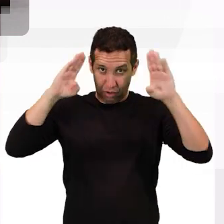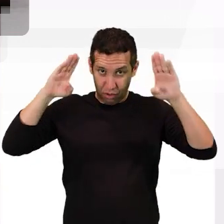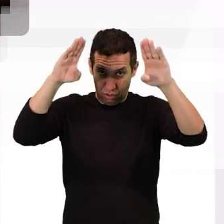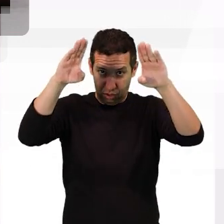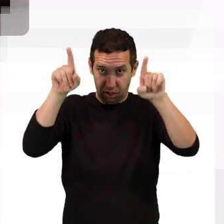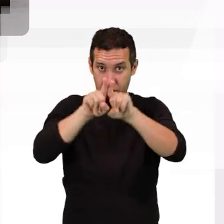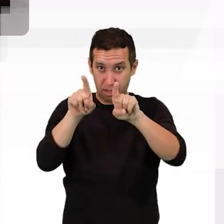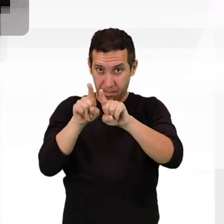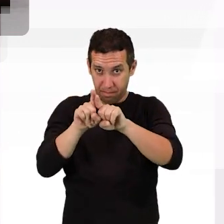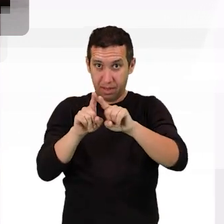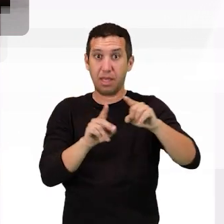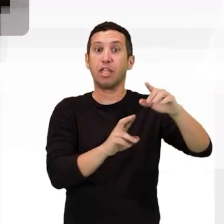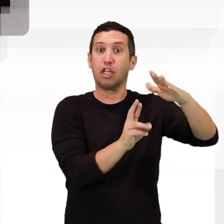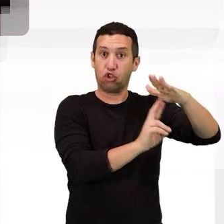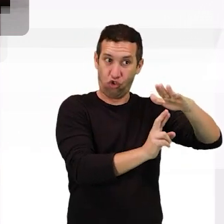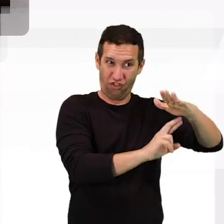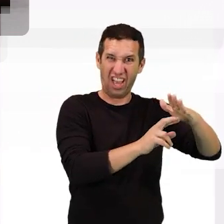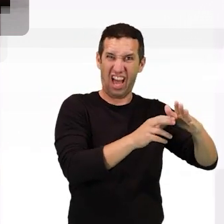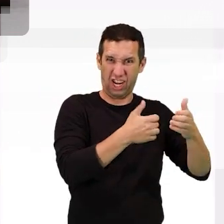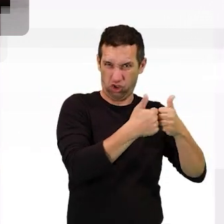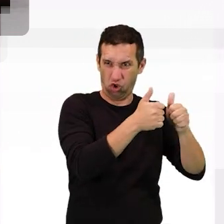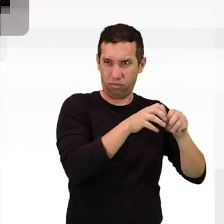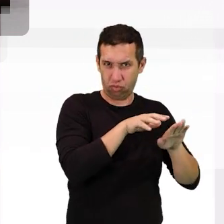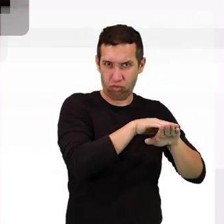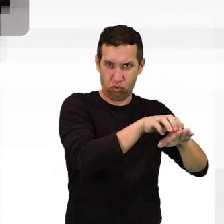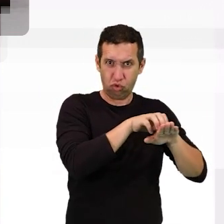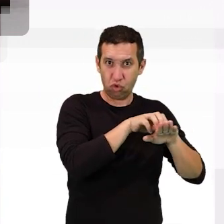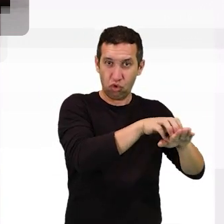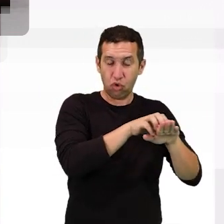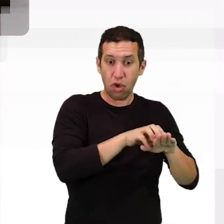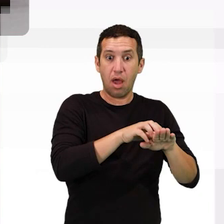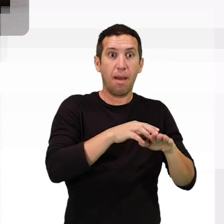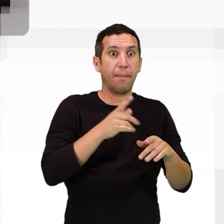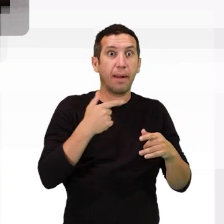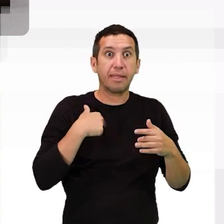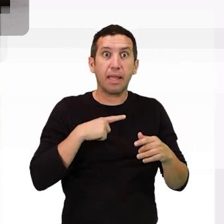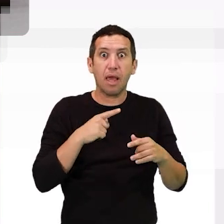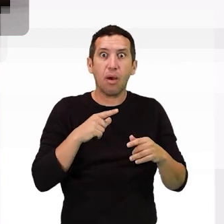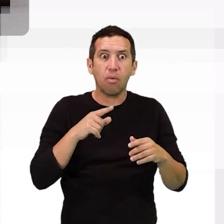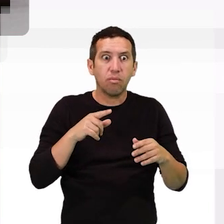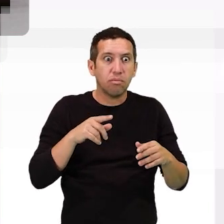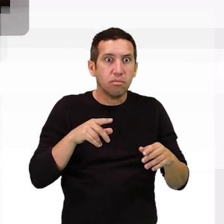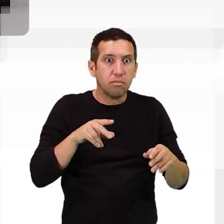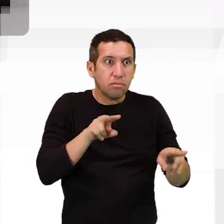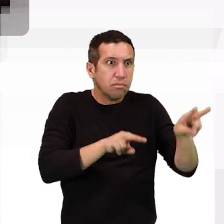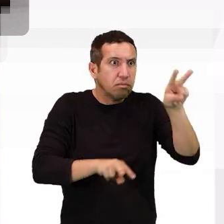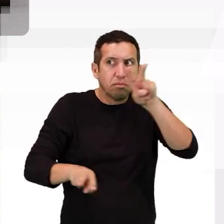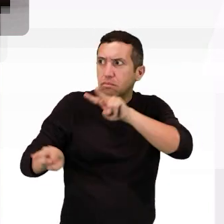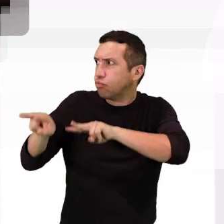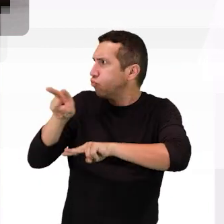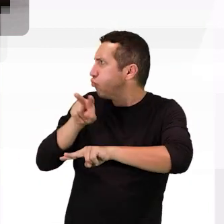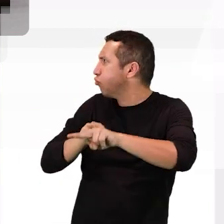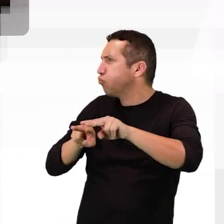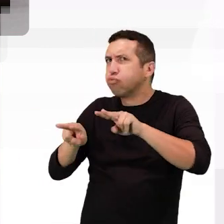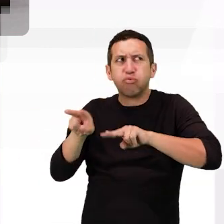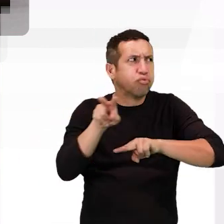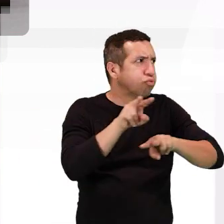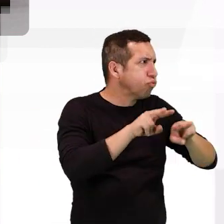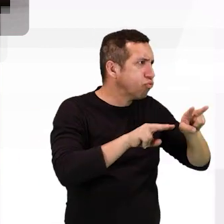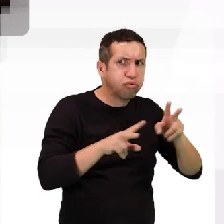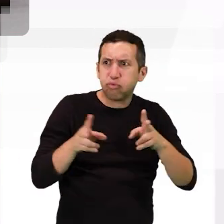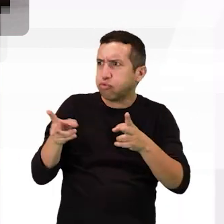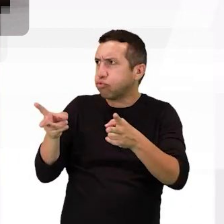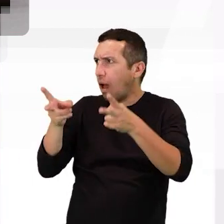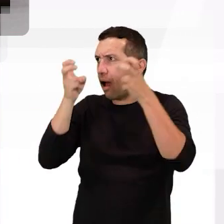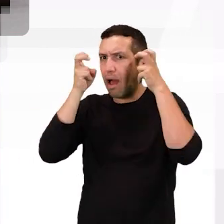capacitação destinado ao pessoal que trabalha em aeroportos, mas também em rodoviárias, ele se destina a fomentar essa